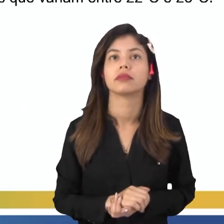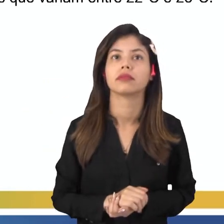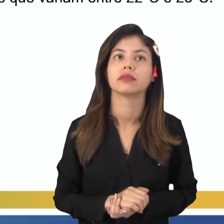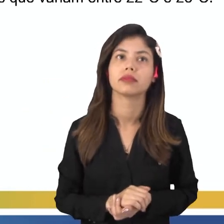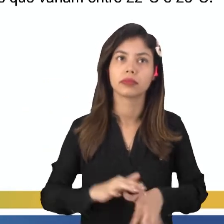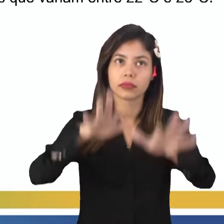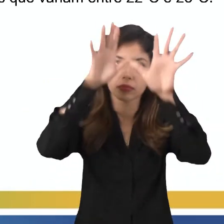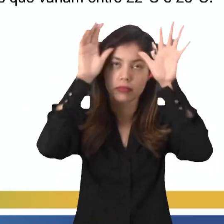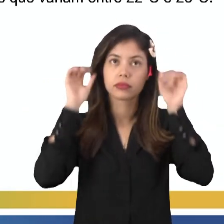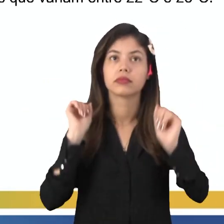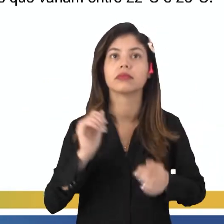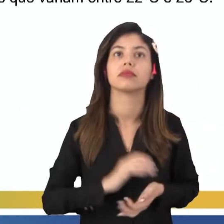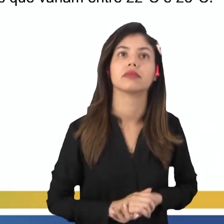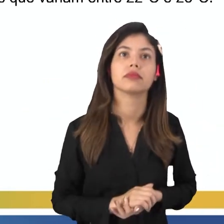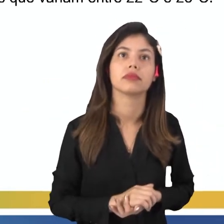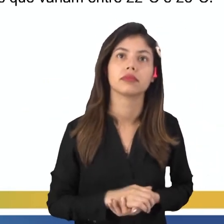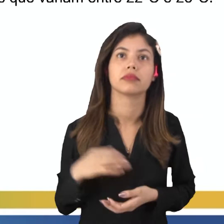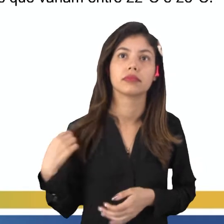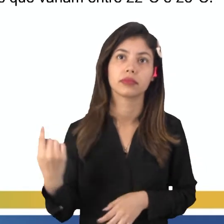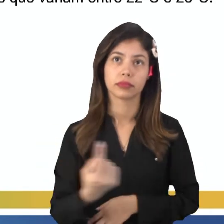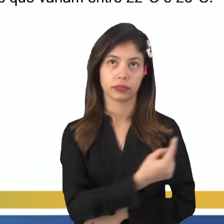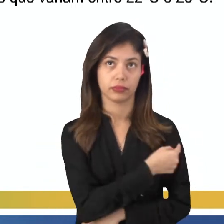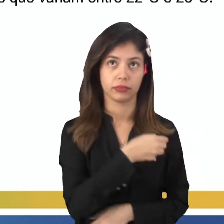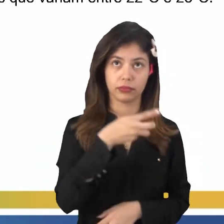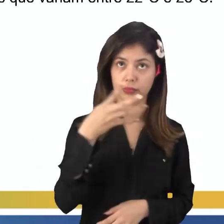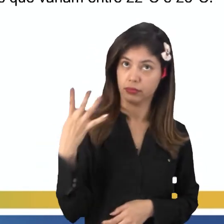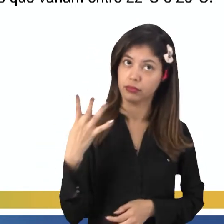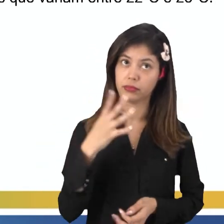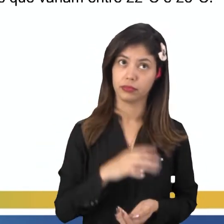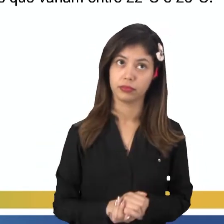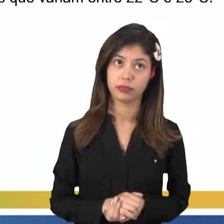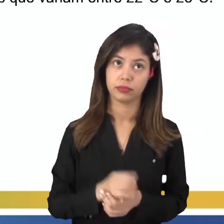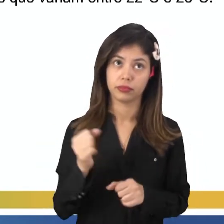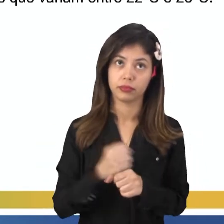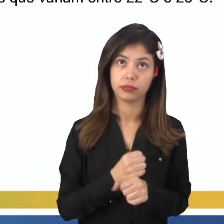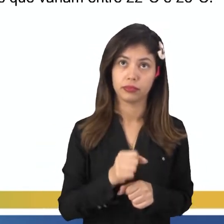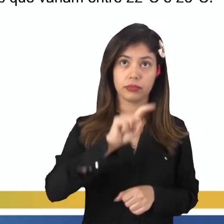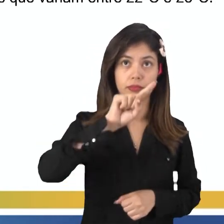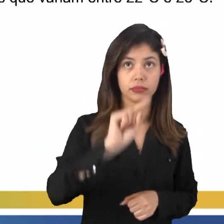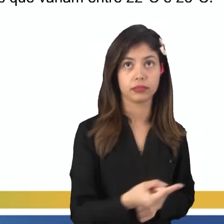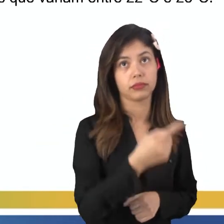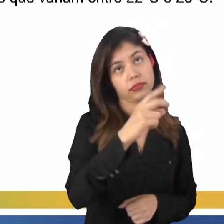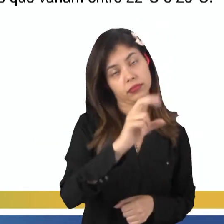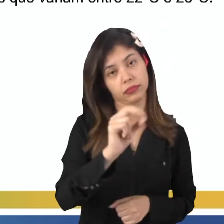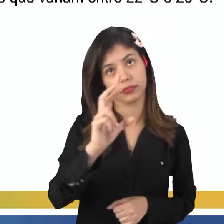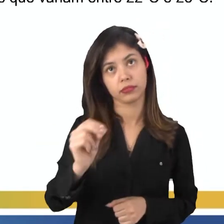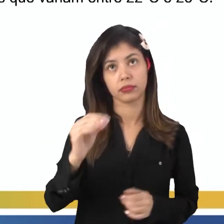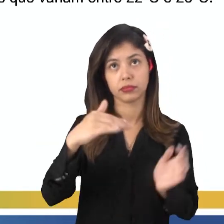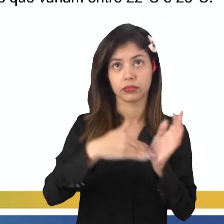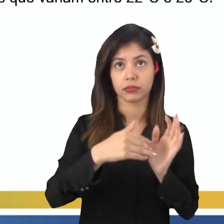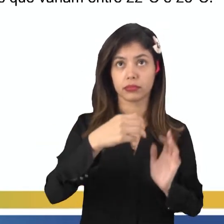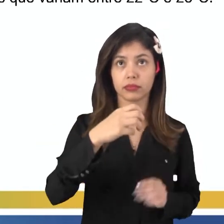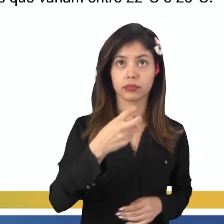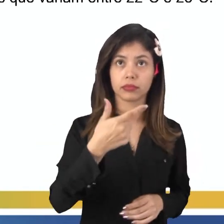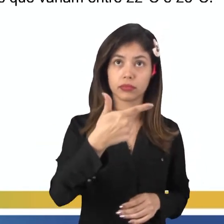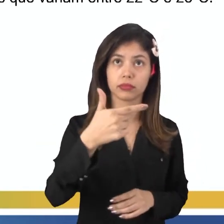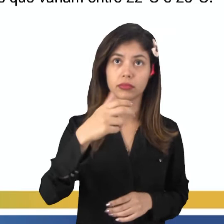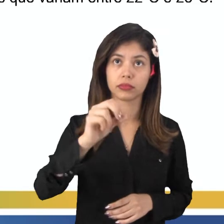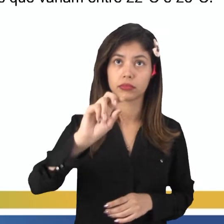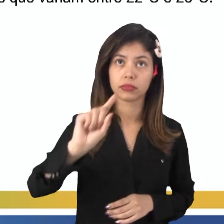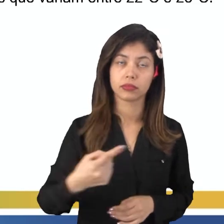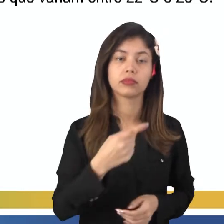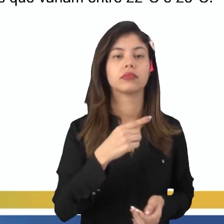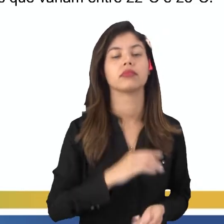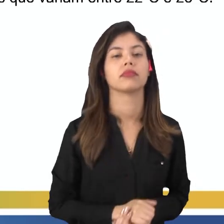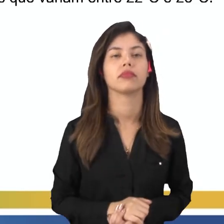dar um destaque para o estado do Acre, que diz aí que a nossa quantidade de chuva anual é de 1.500 até 2.000